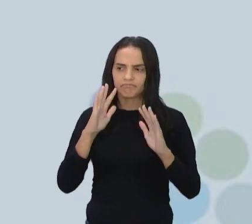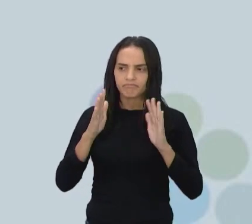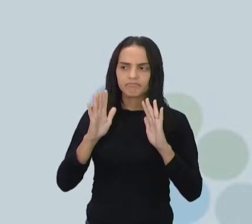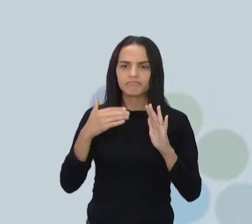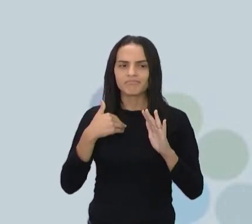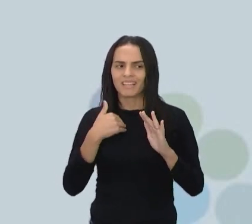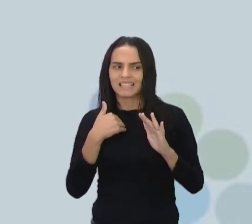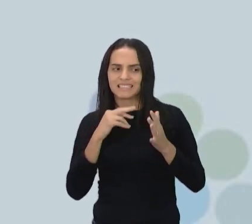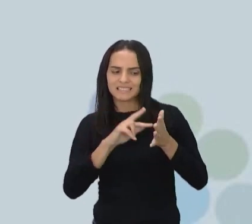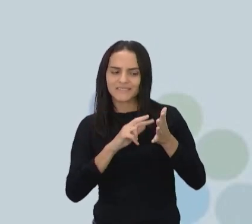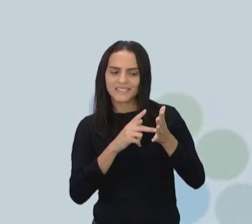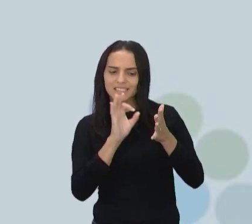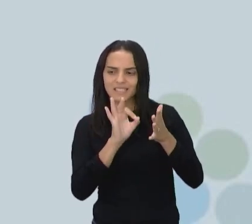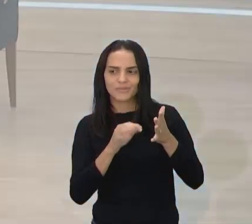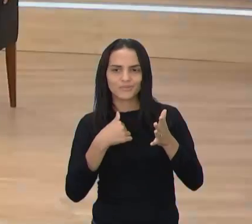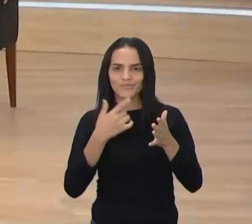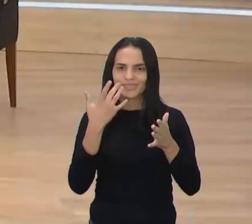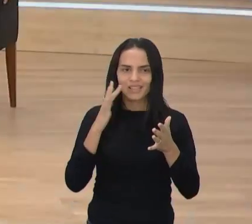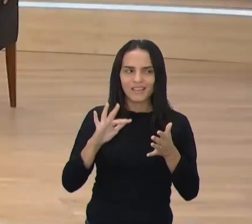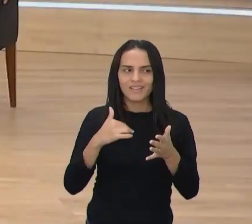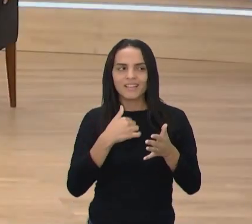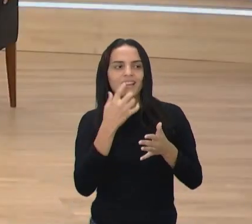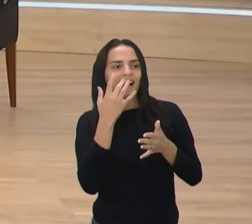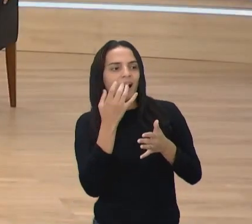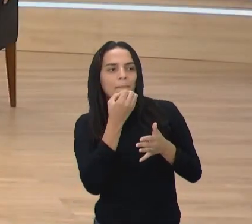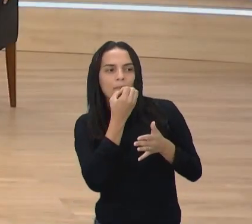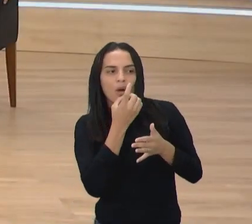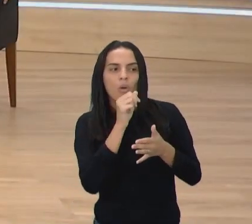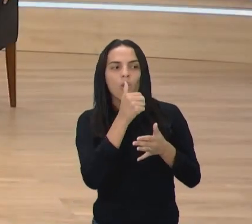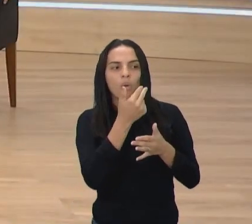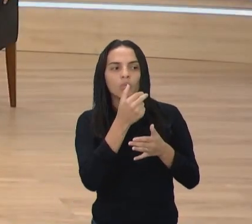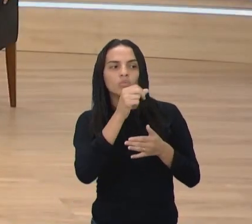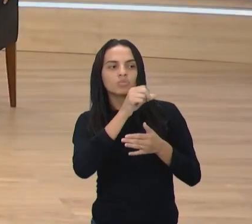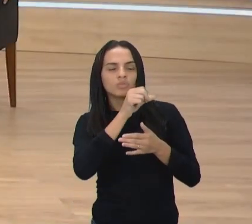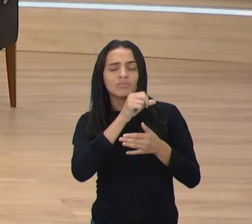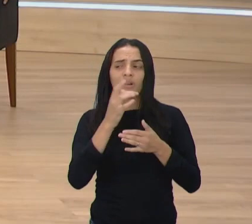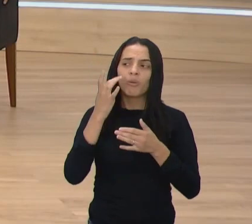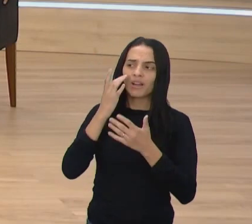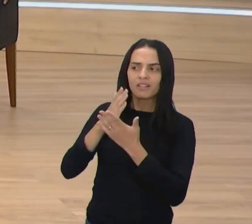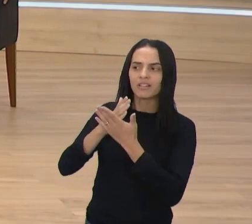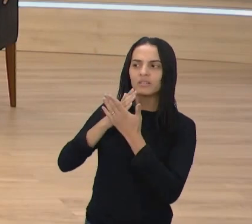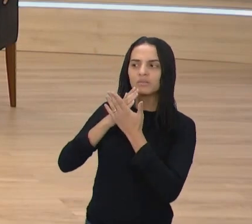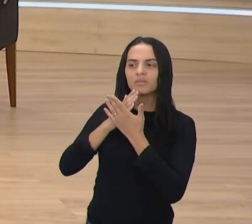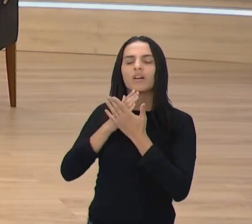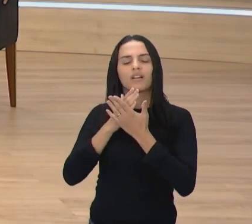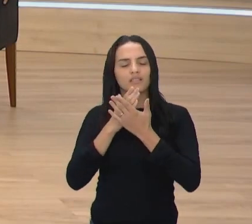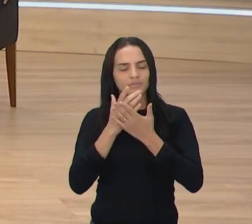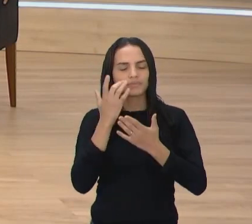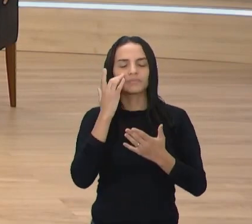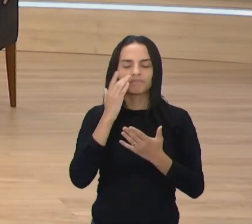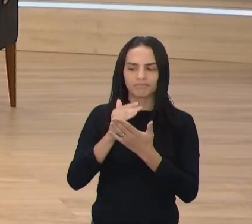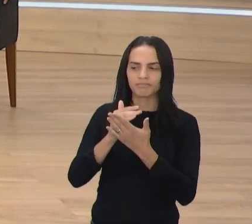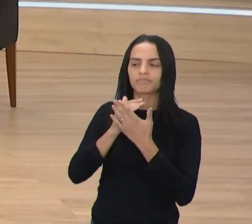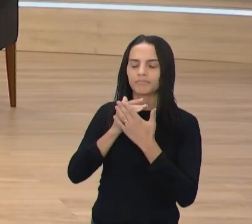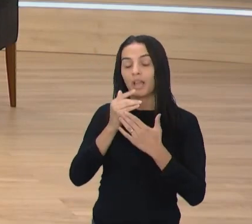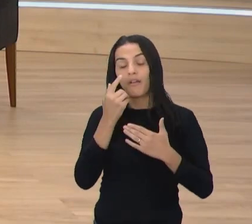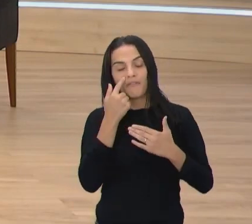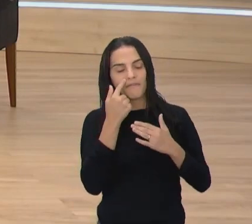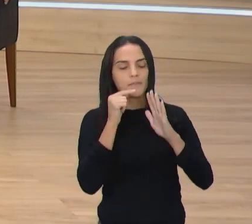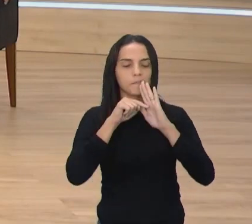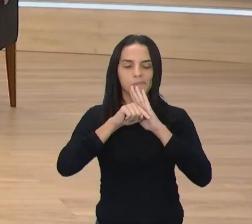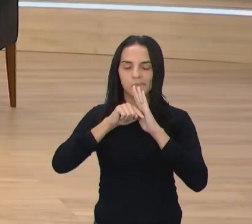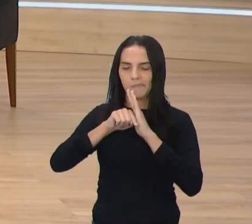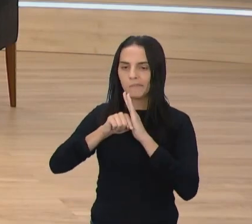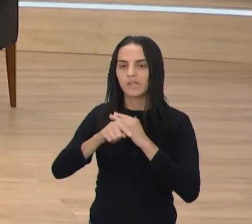seja. Você acha que ele é bom ou é ruim? Acho que ele ajuda. Ajuda? Vamos dar uma analisada, vamos dar